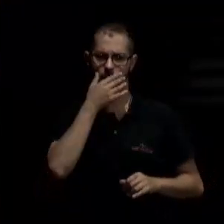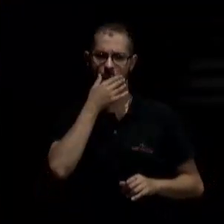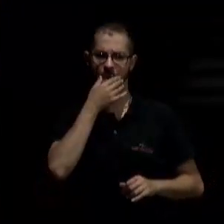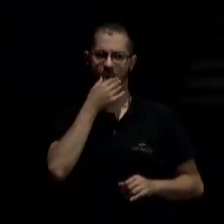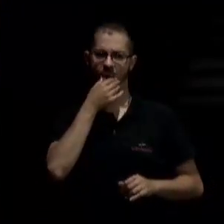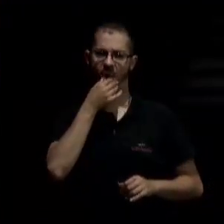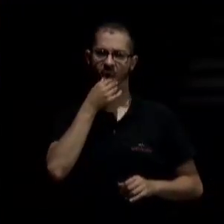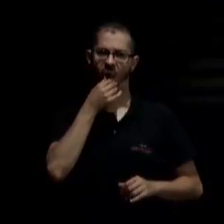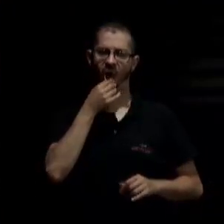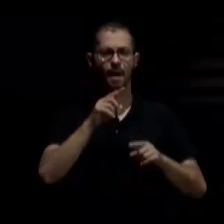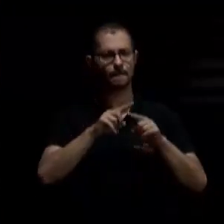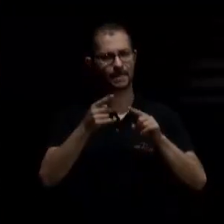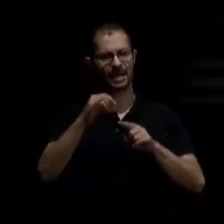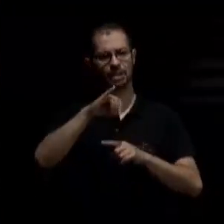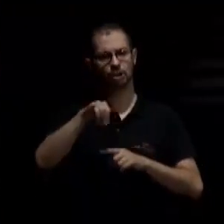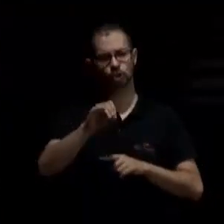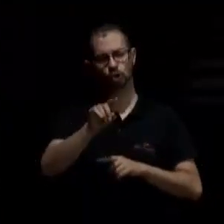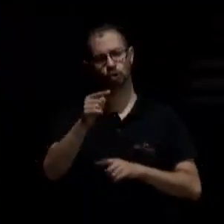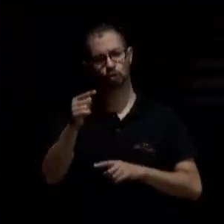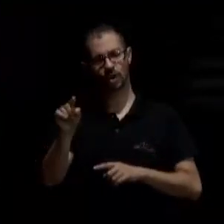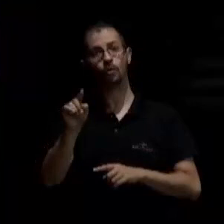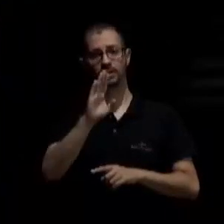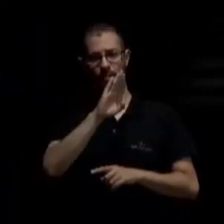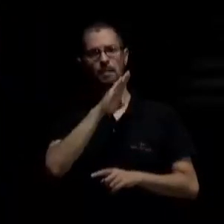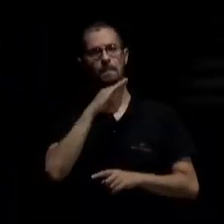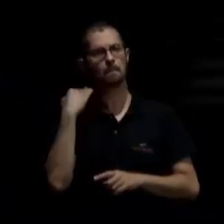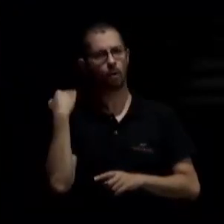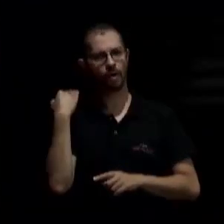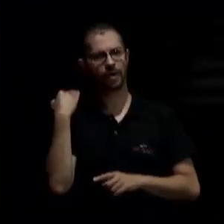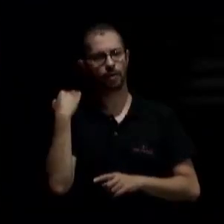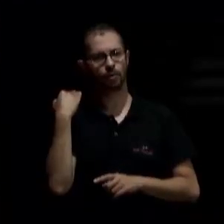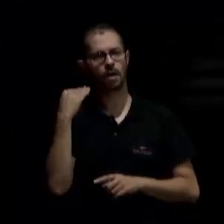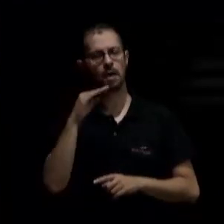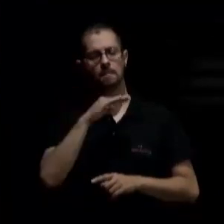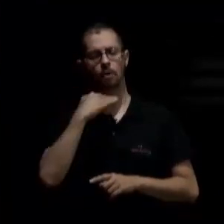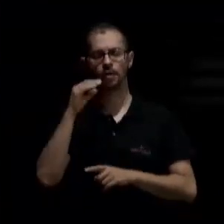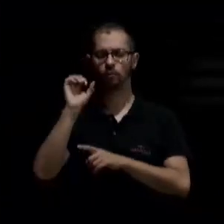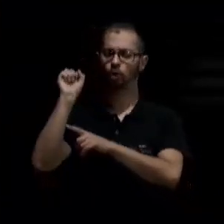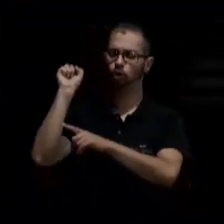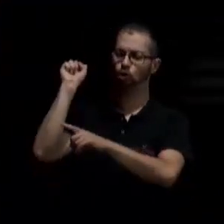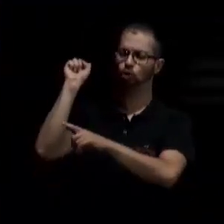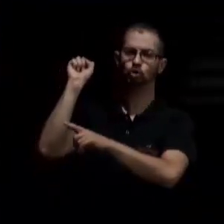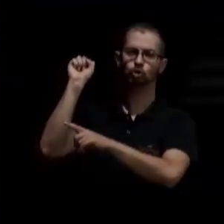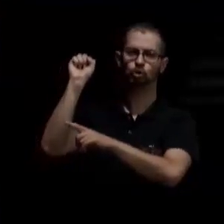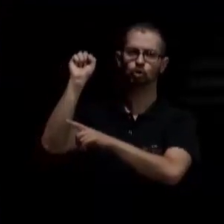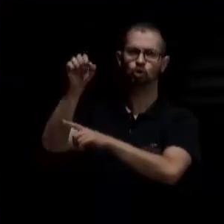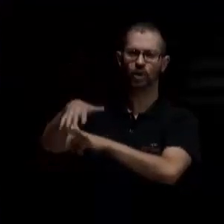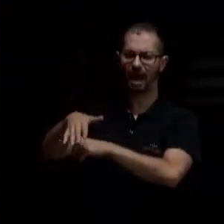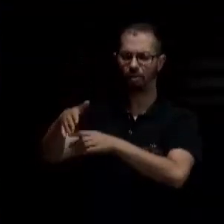Mas João também foi martirizado. Segundo a tradição, ele foi jogado dentro de um